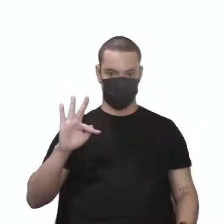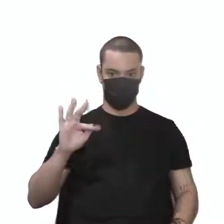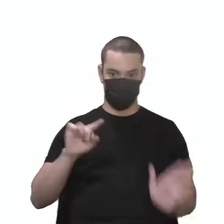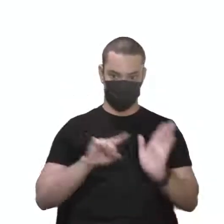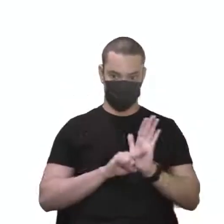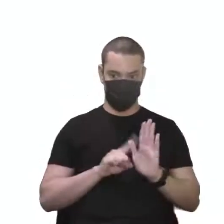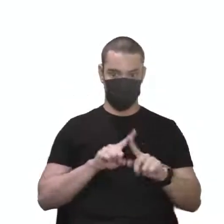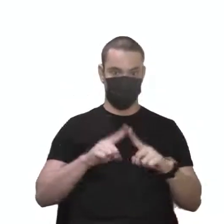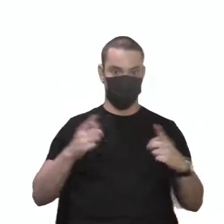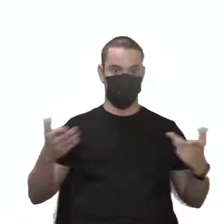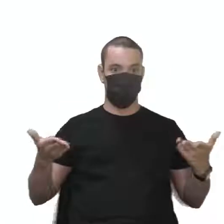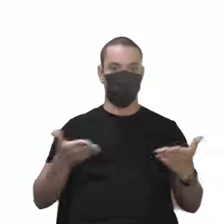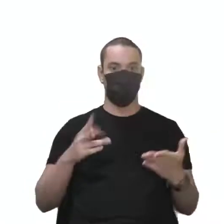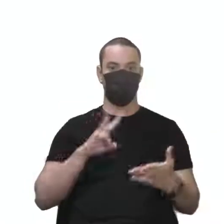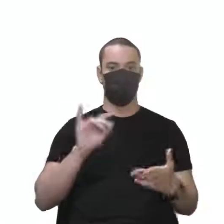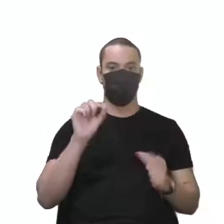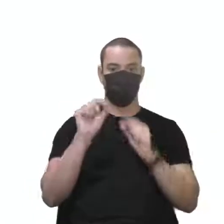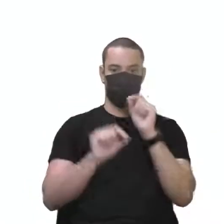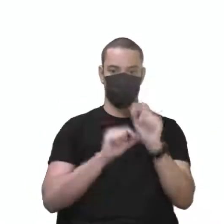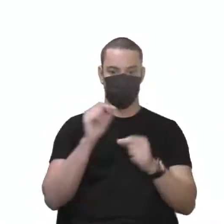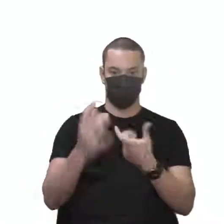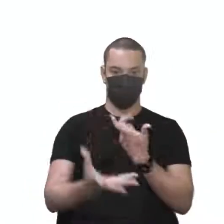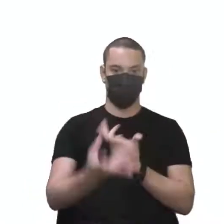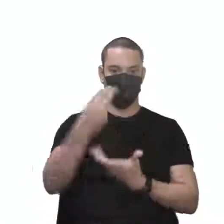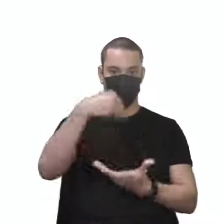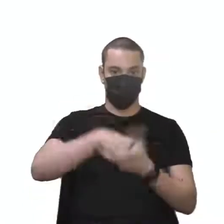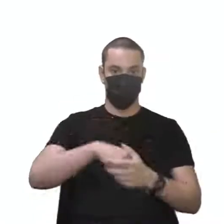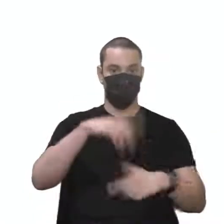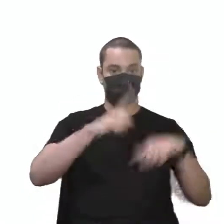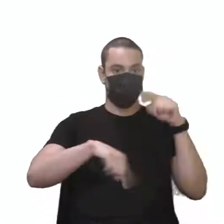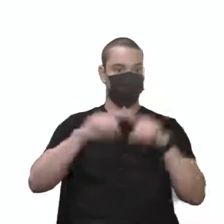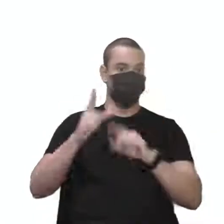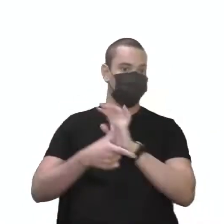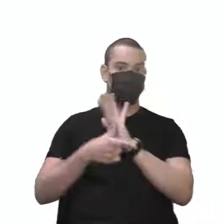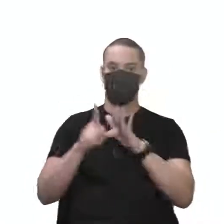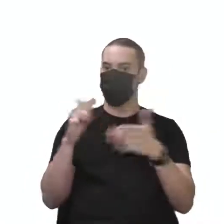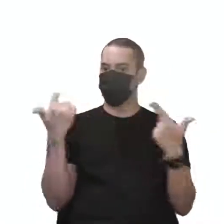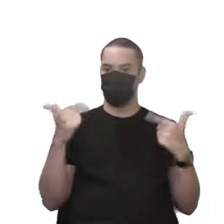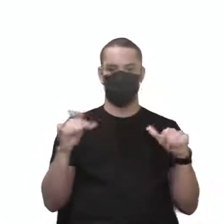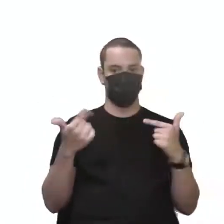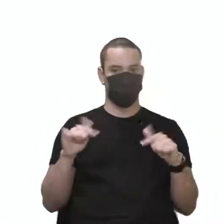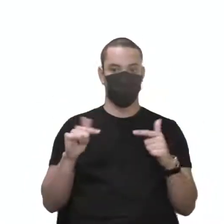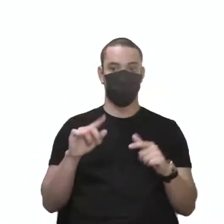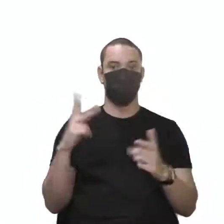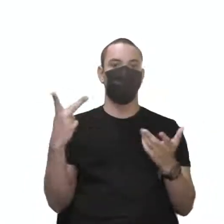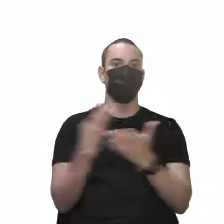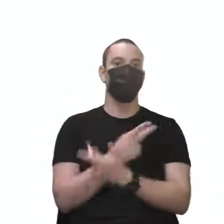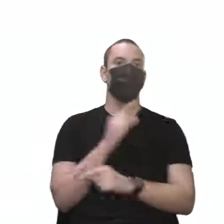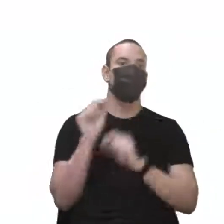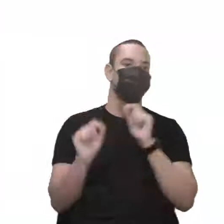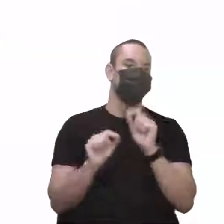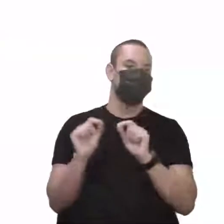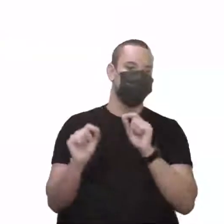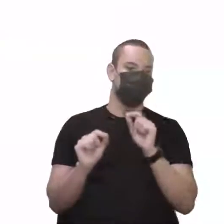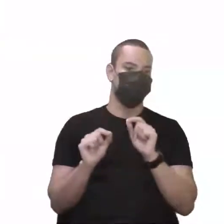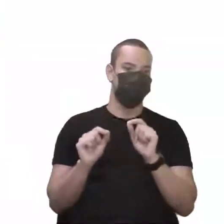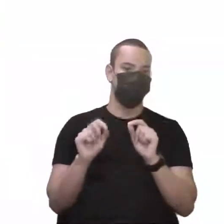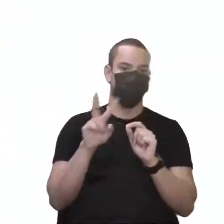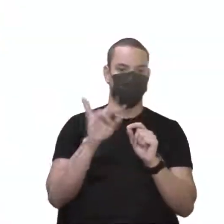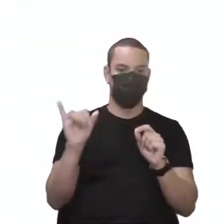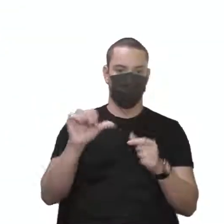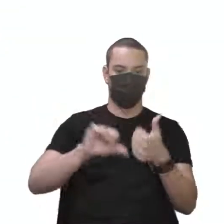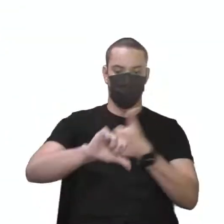que agora ela vai incorporar esse material que ela não tinha. O que vai acontecer? Ela vai